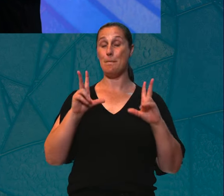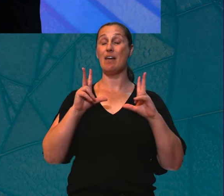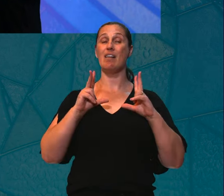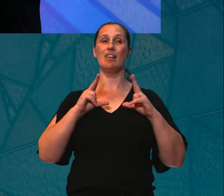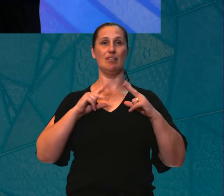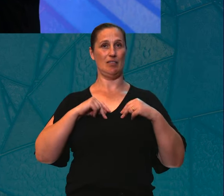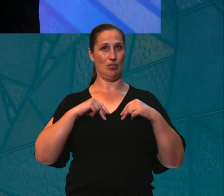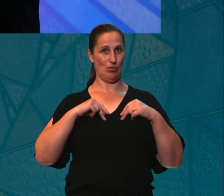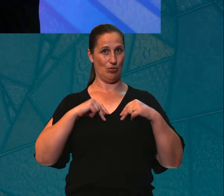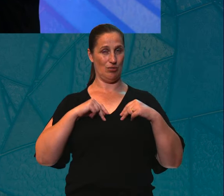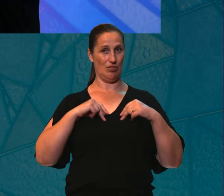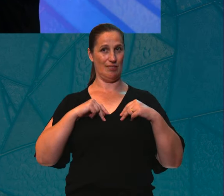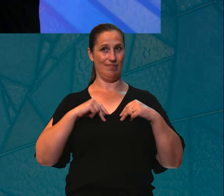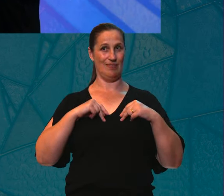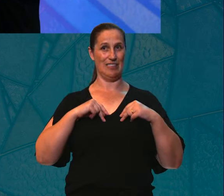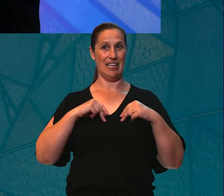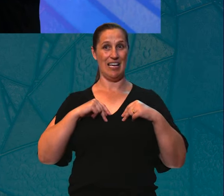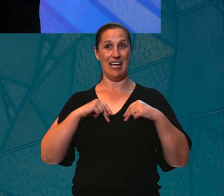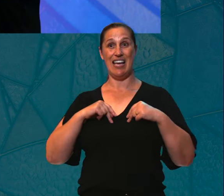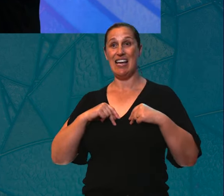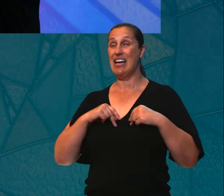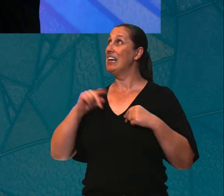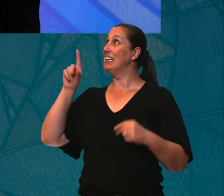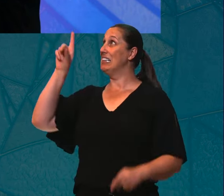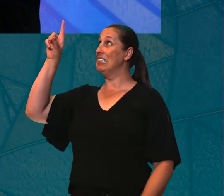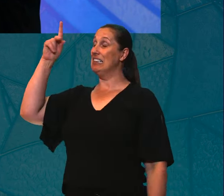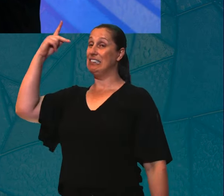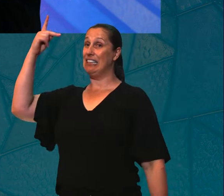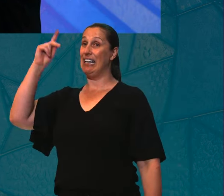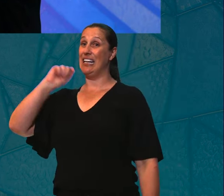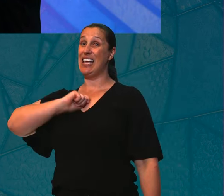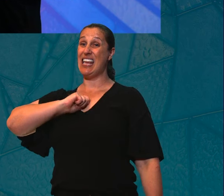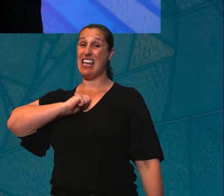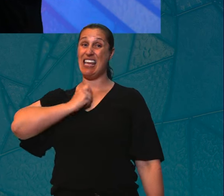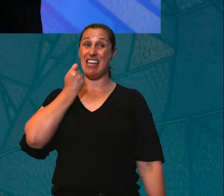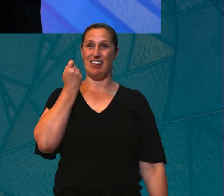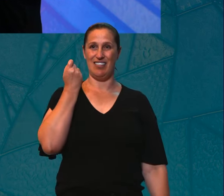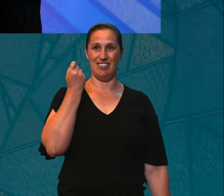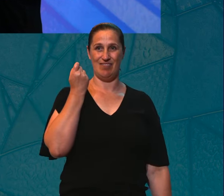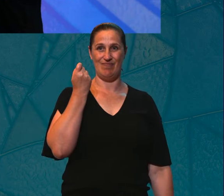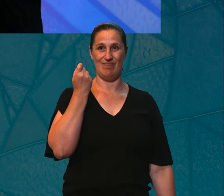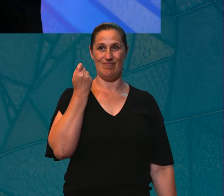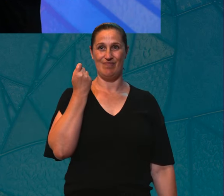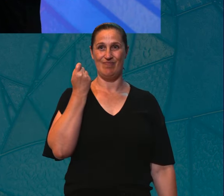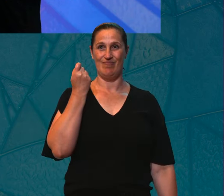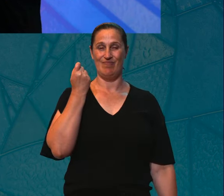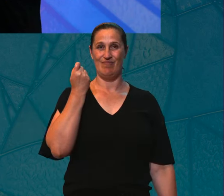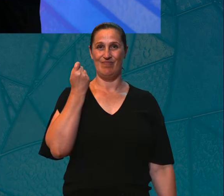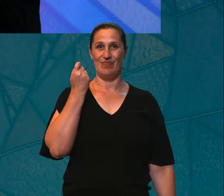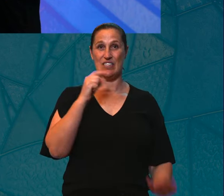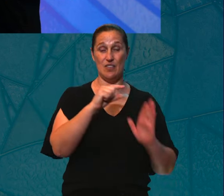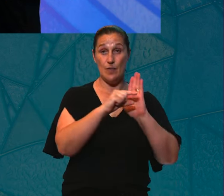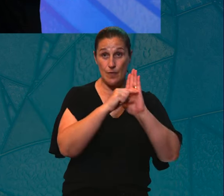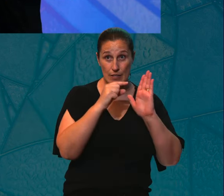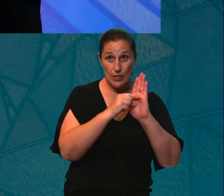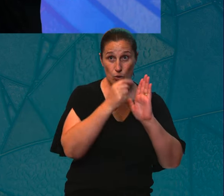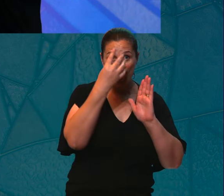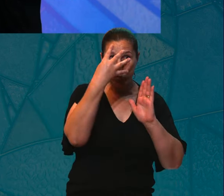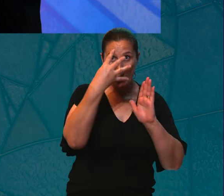merecedores da Ira merecedores da Ira Versículo